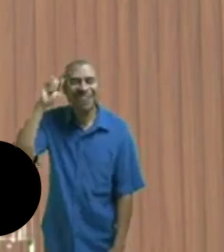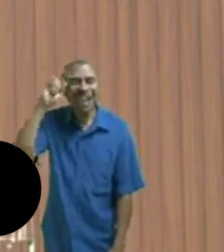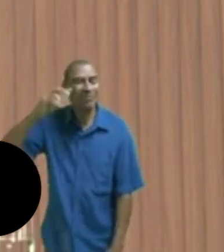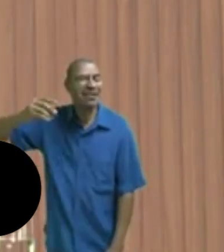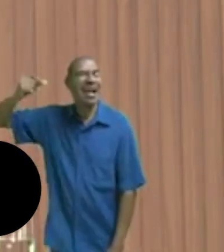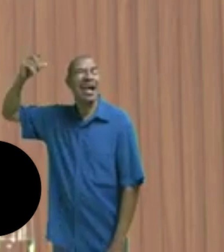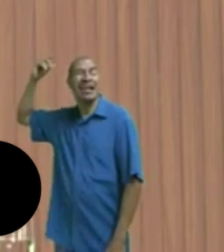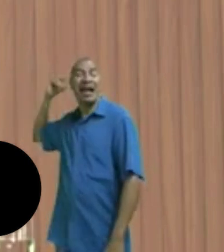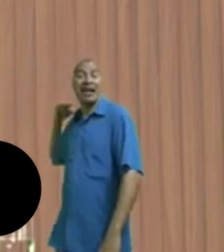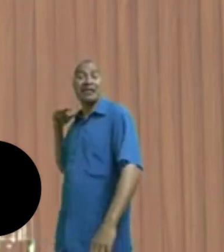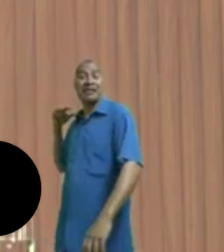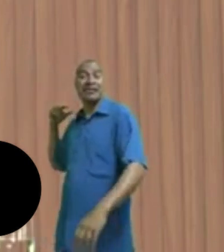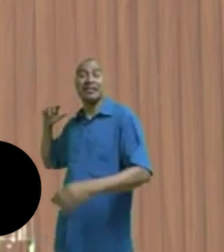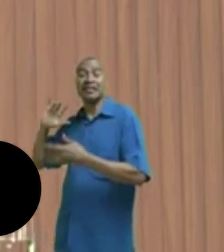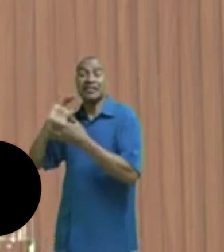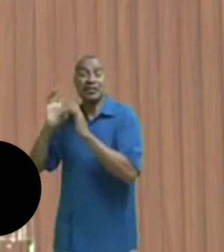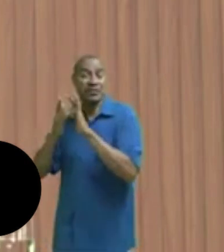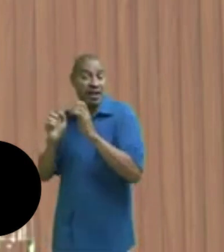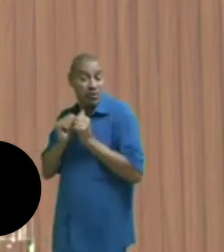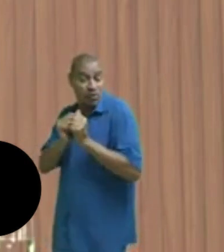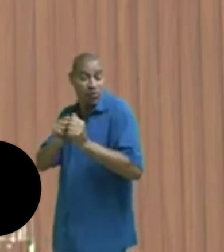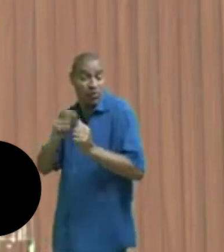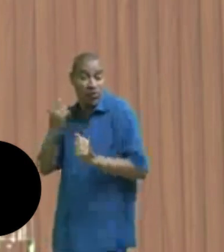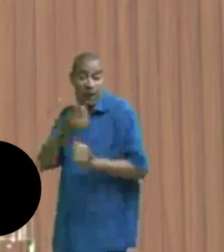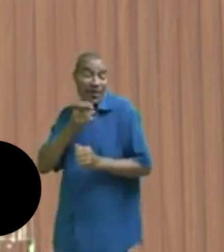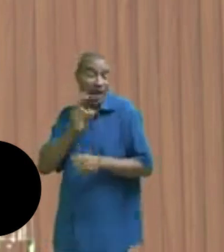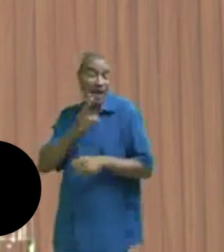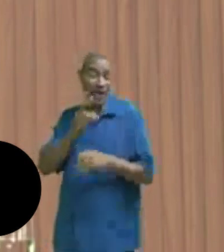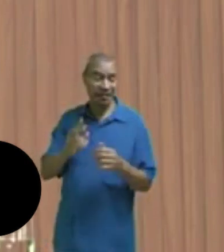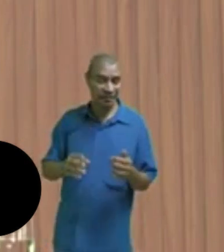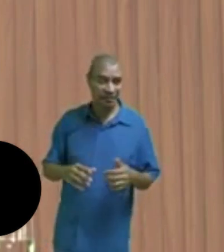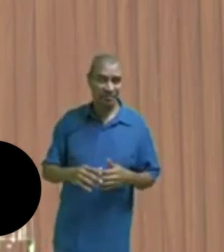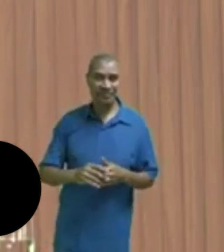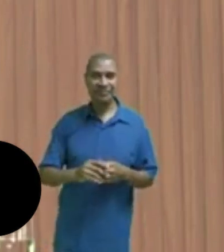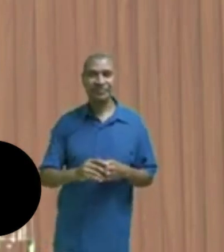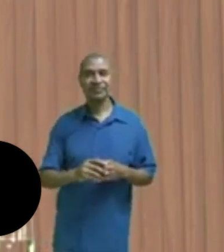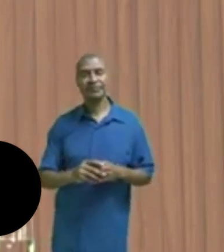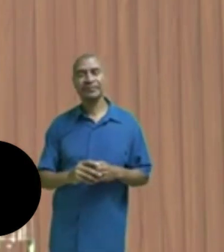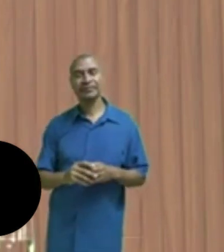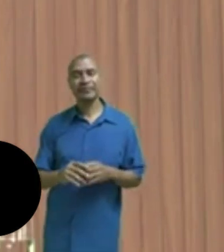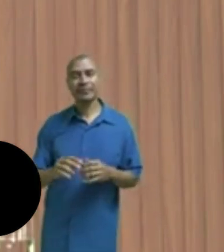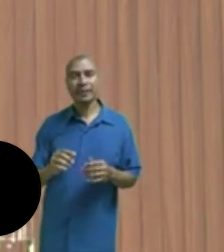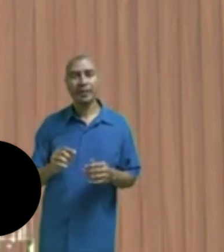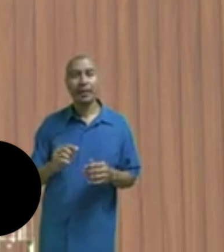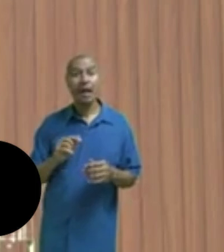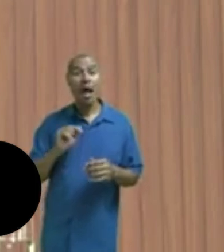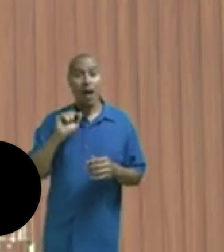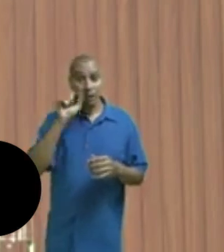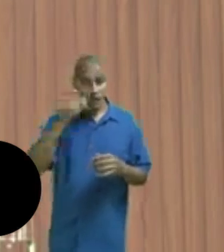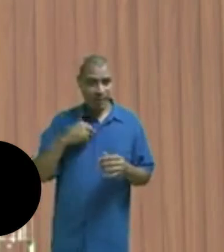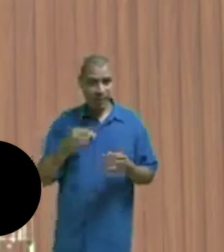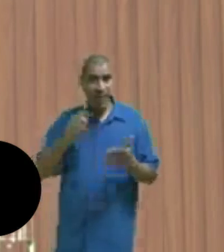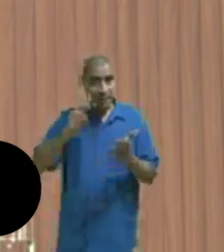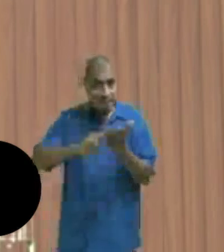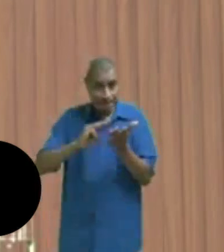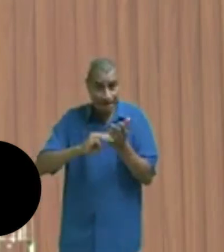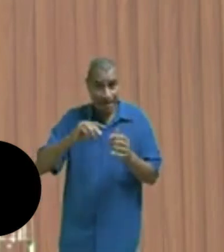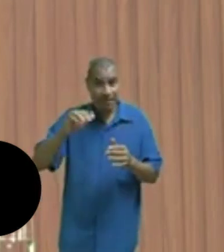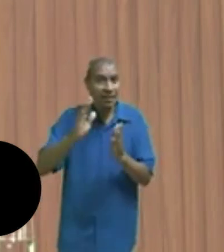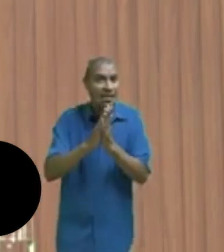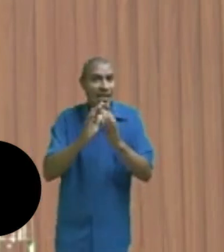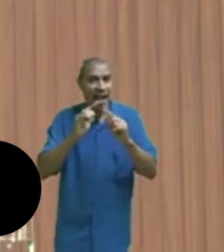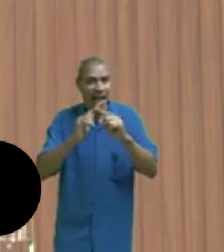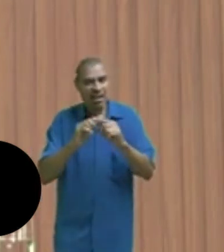E é por isso que é importante você estar na comunidade de fé. Não porque você é membro de uma comunidade há muitos